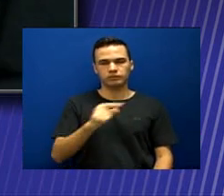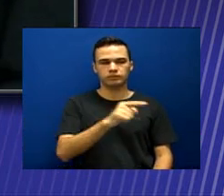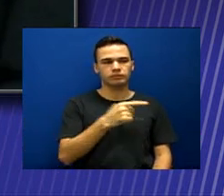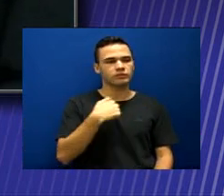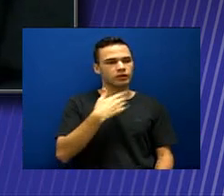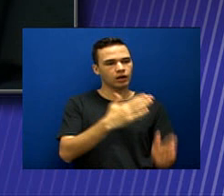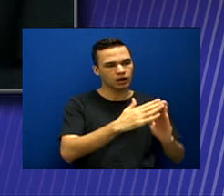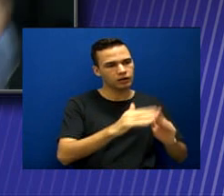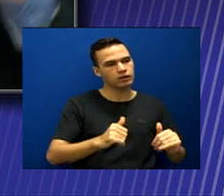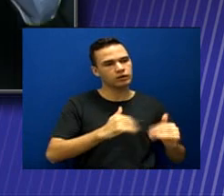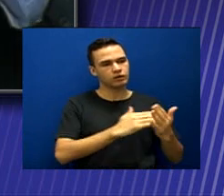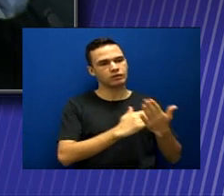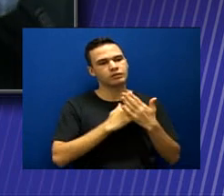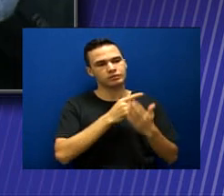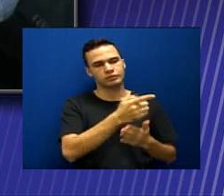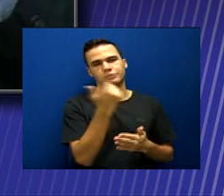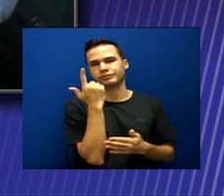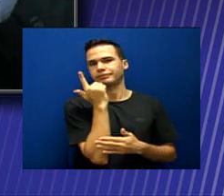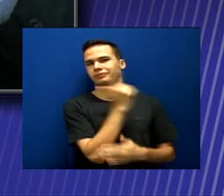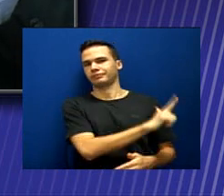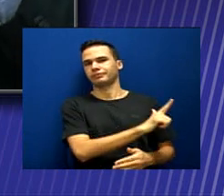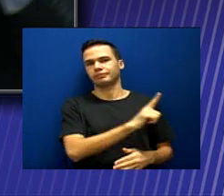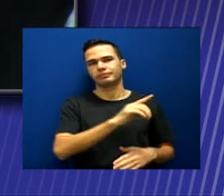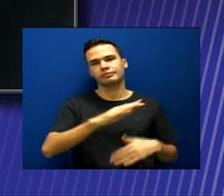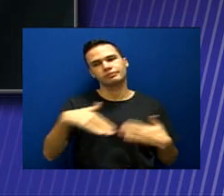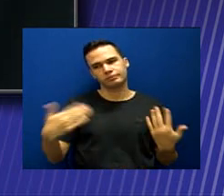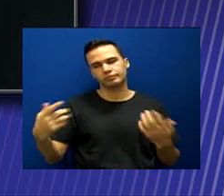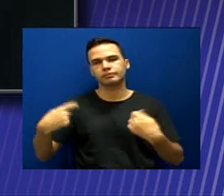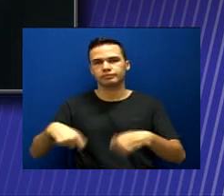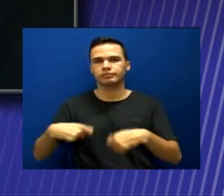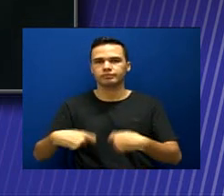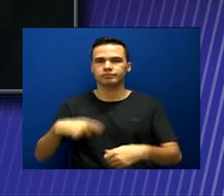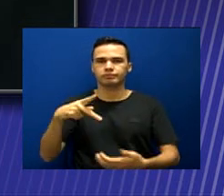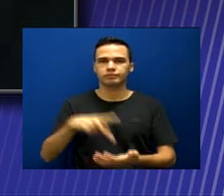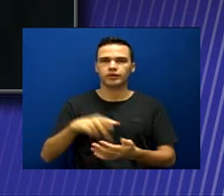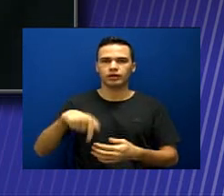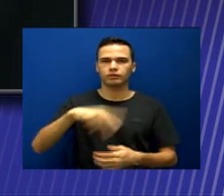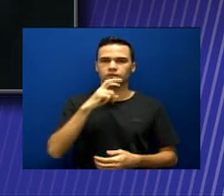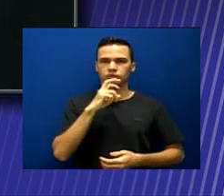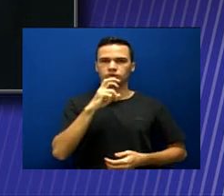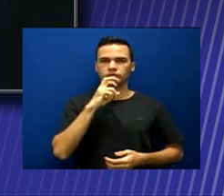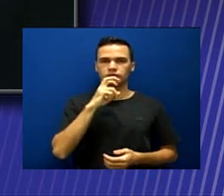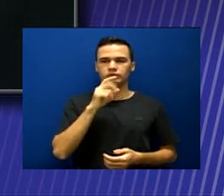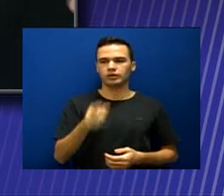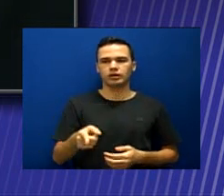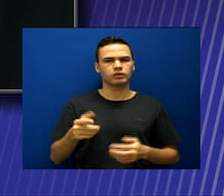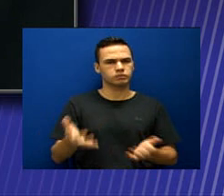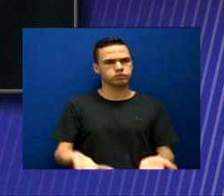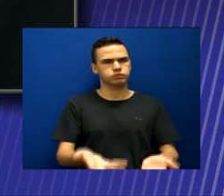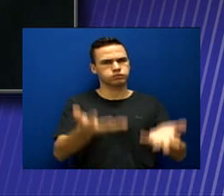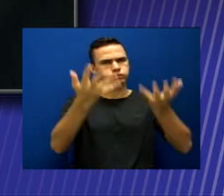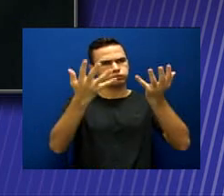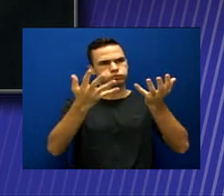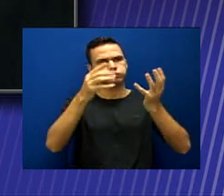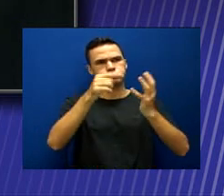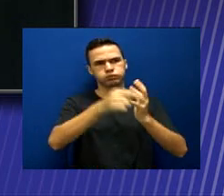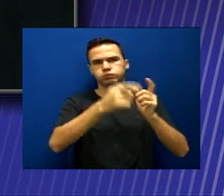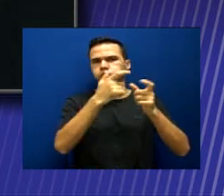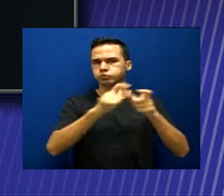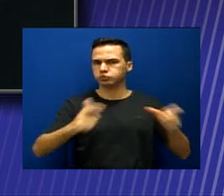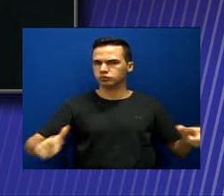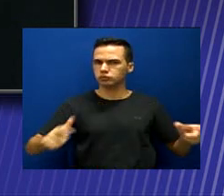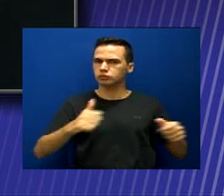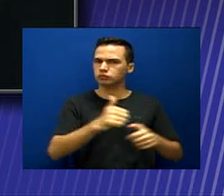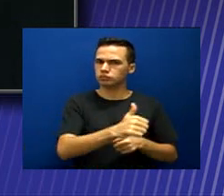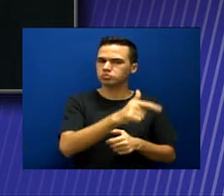que as coisas pudessem caminhar. E é dessa forma que tem que fazer. Uma cidade que nem Sorocaba, do porte de Sorocaba, com a capacidade financeira, com